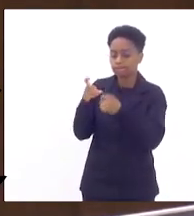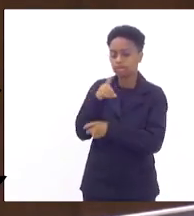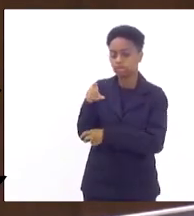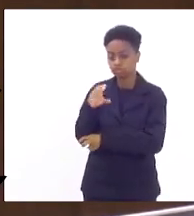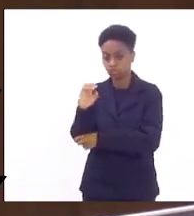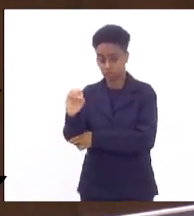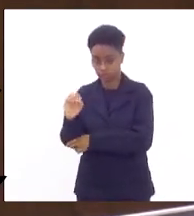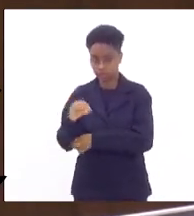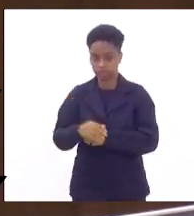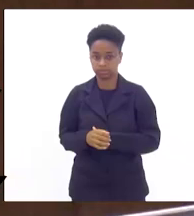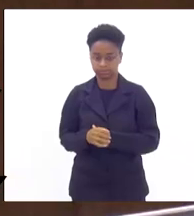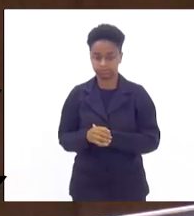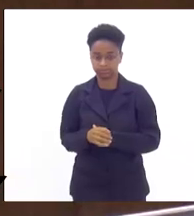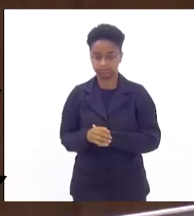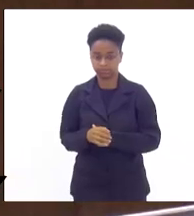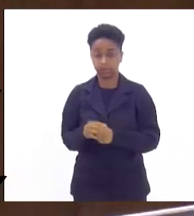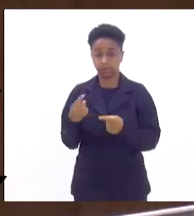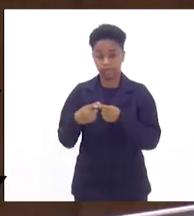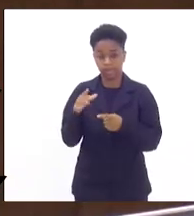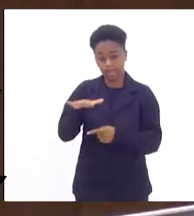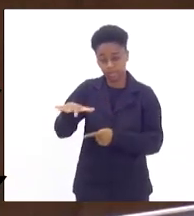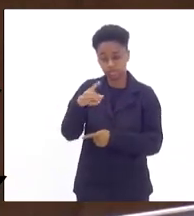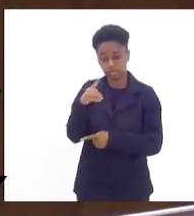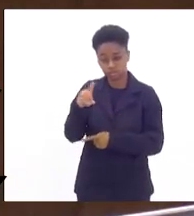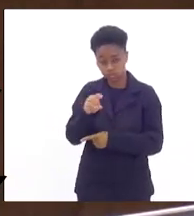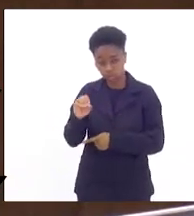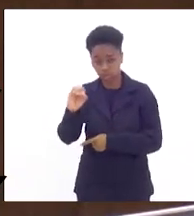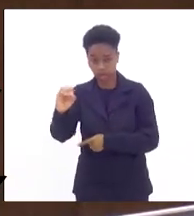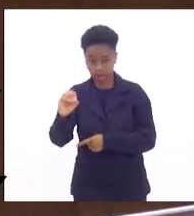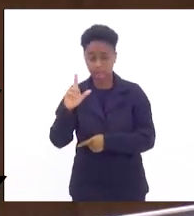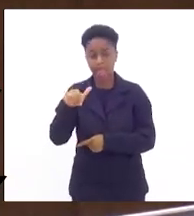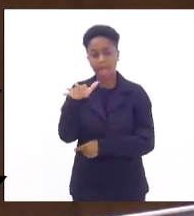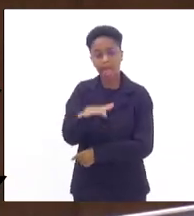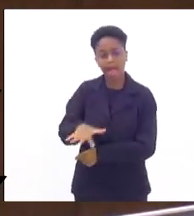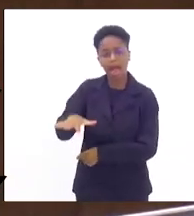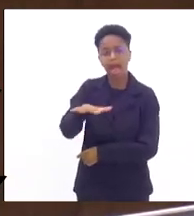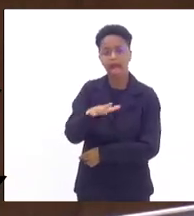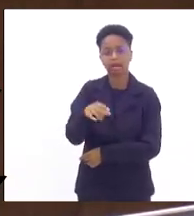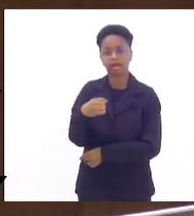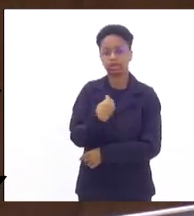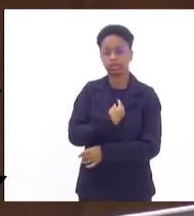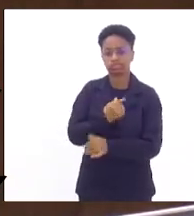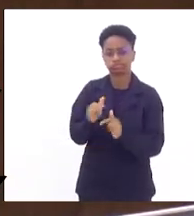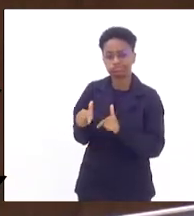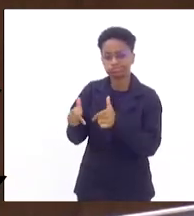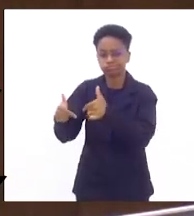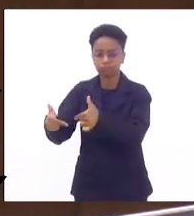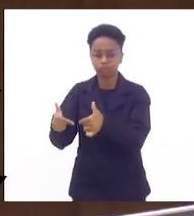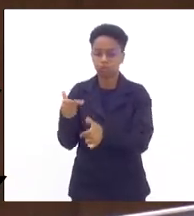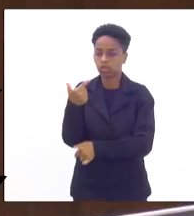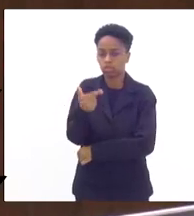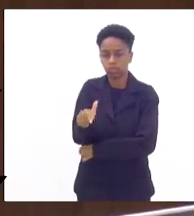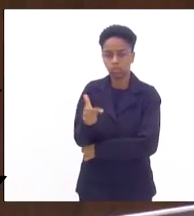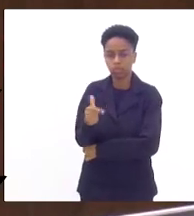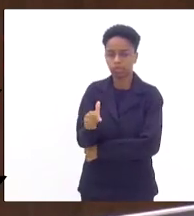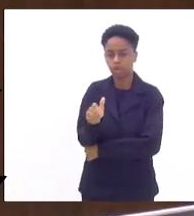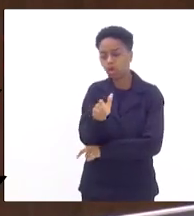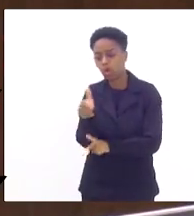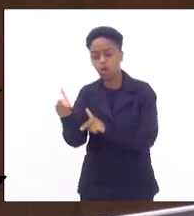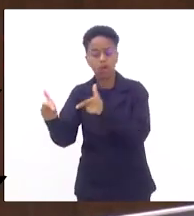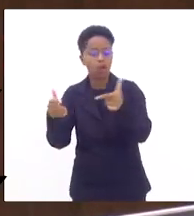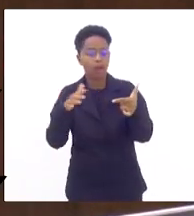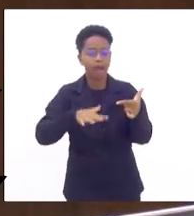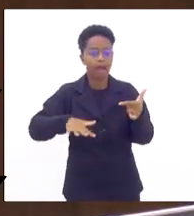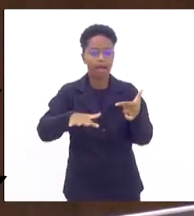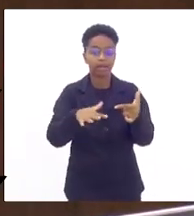Tá? A Zona Oeste é a nossa área de concessão. Nós não temos outras áreas, então a